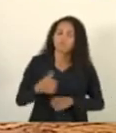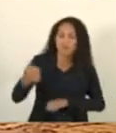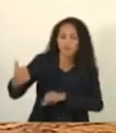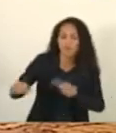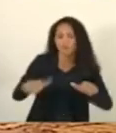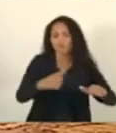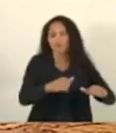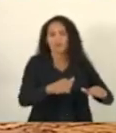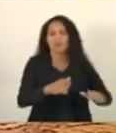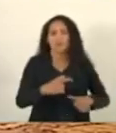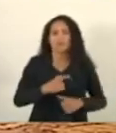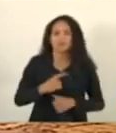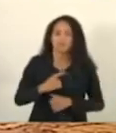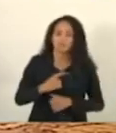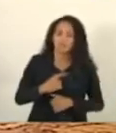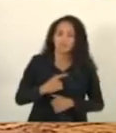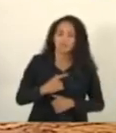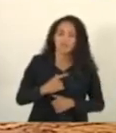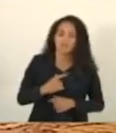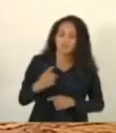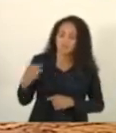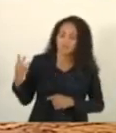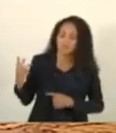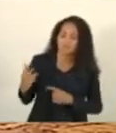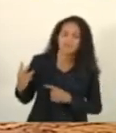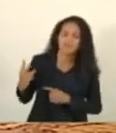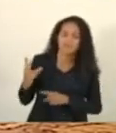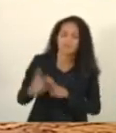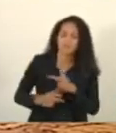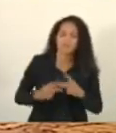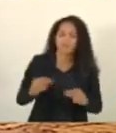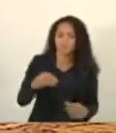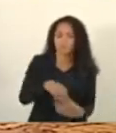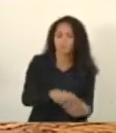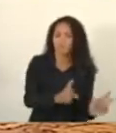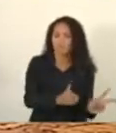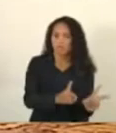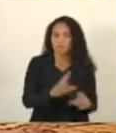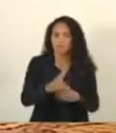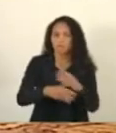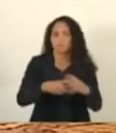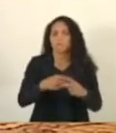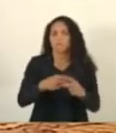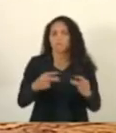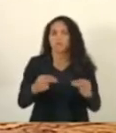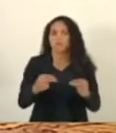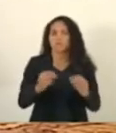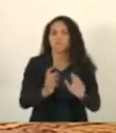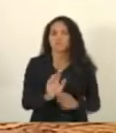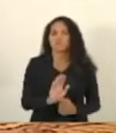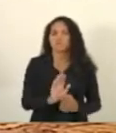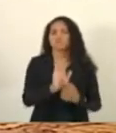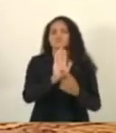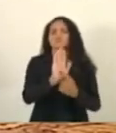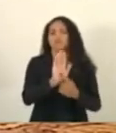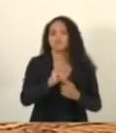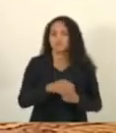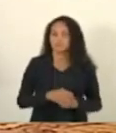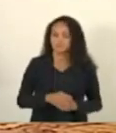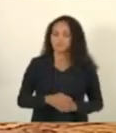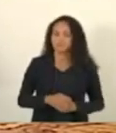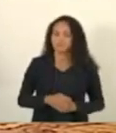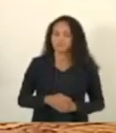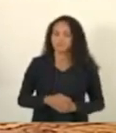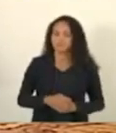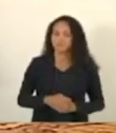a terceira edição do Prêmio Destaque. E na terceira edição do Prêmio Destaque,